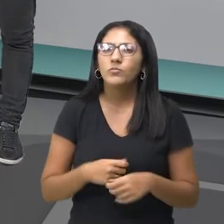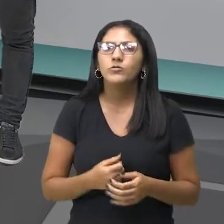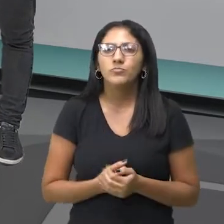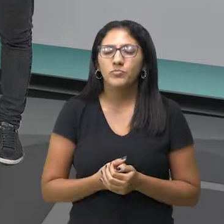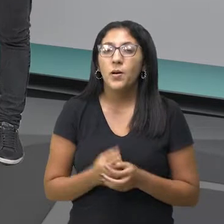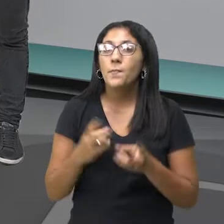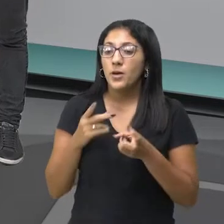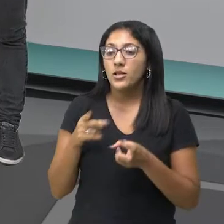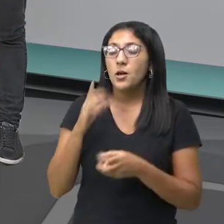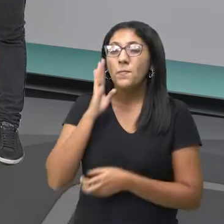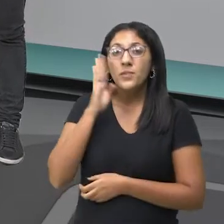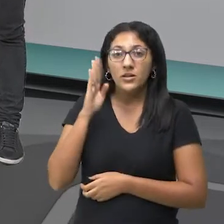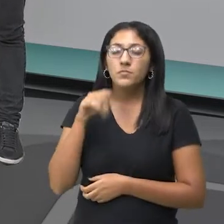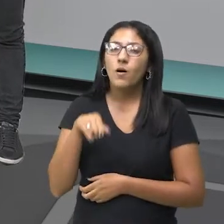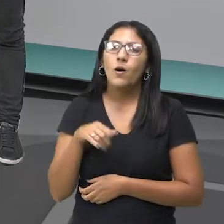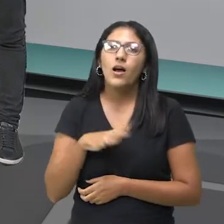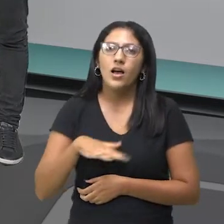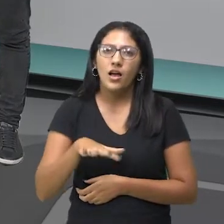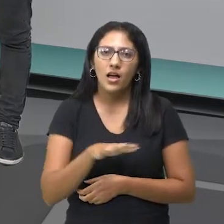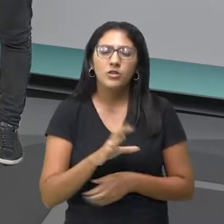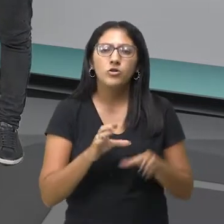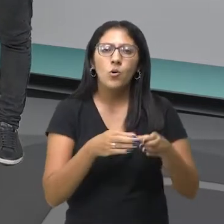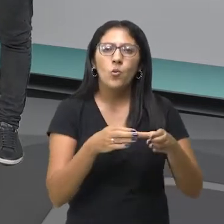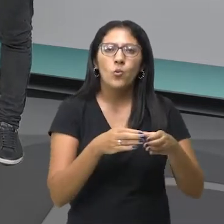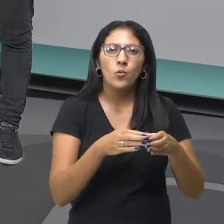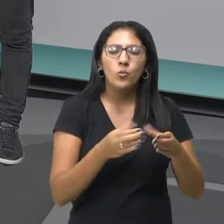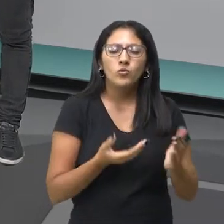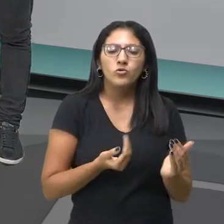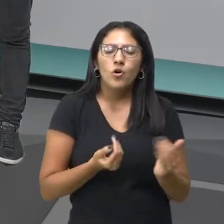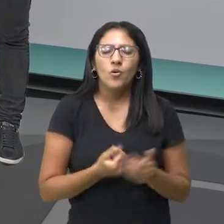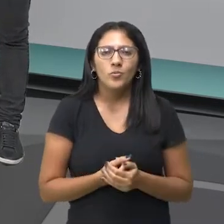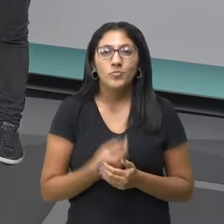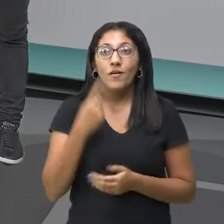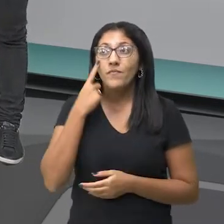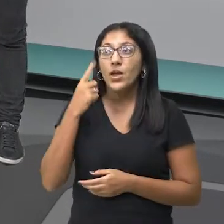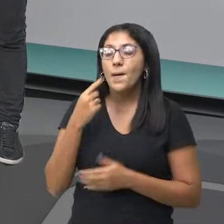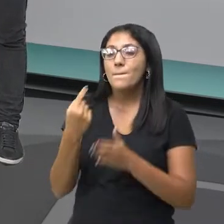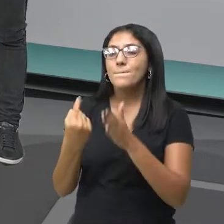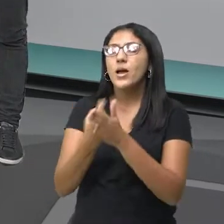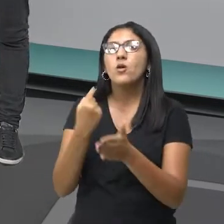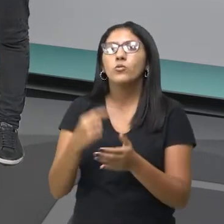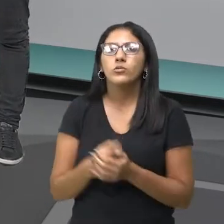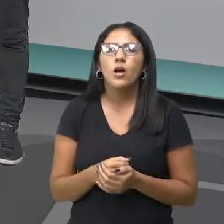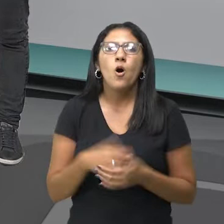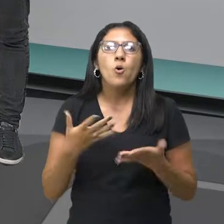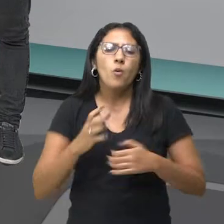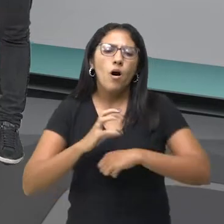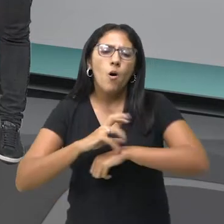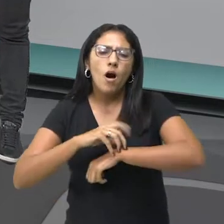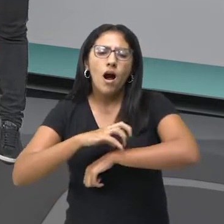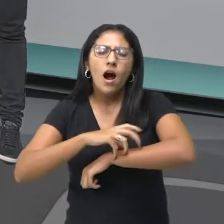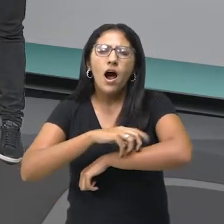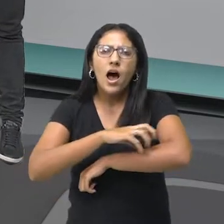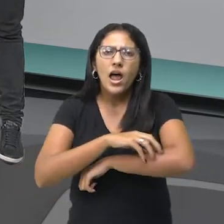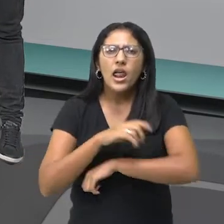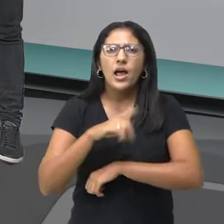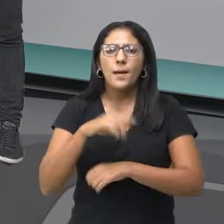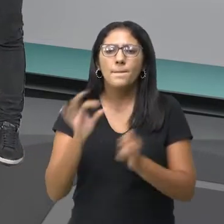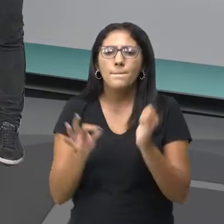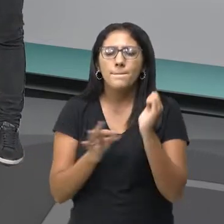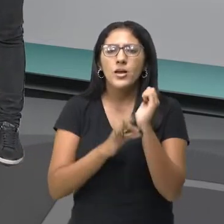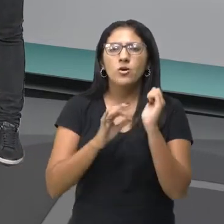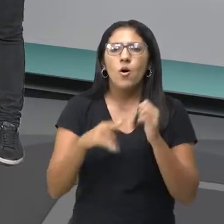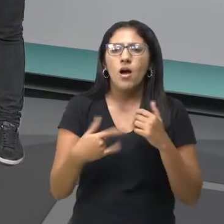o público preferencial é este. E percebam que aqui a pergunta é: qual aranha picou Peter Parker? Sabemos que Peter Parker é